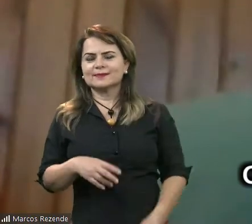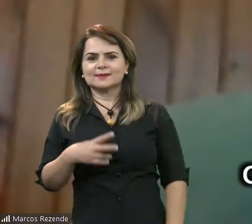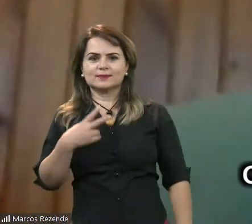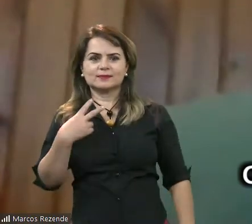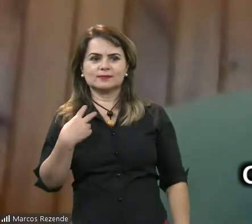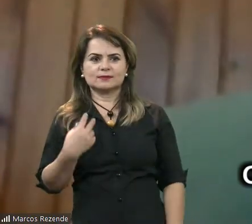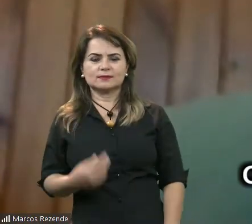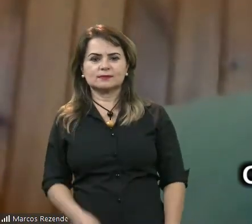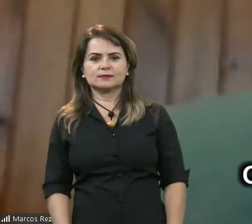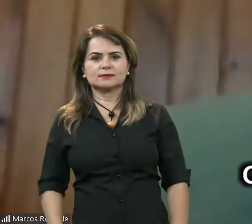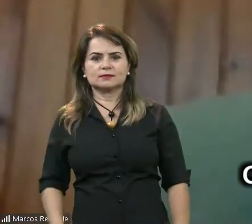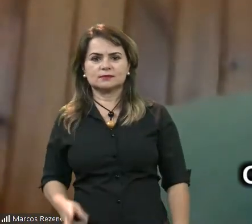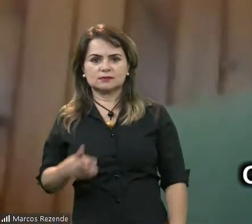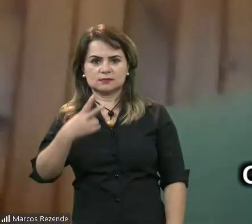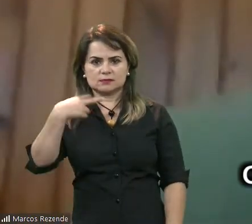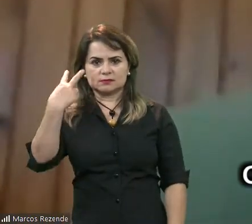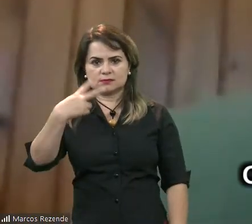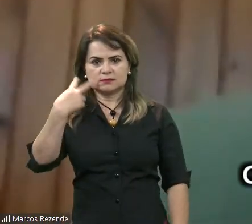Questão.